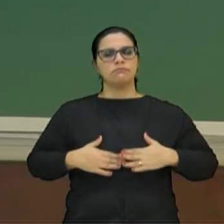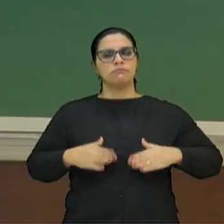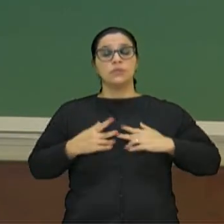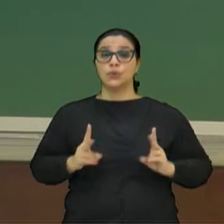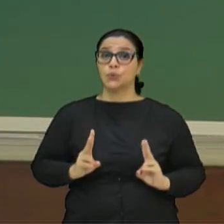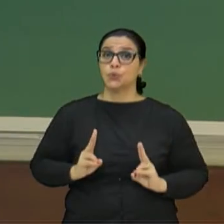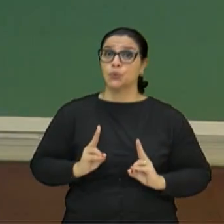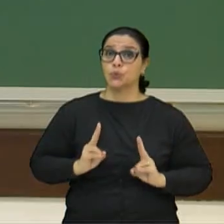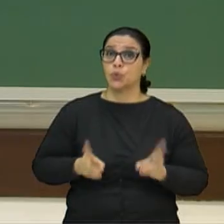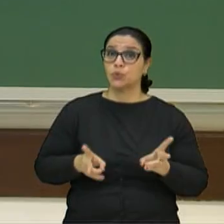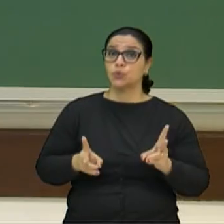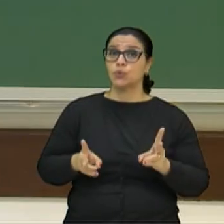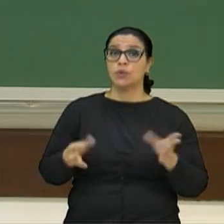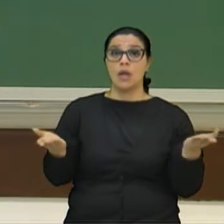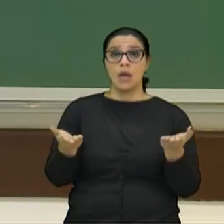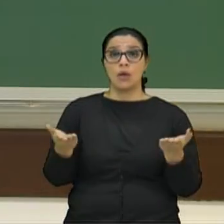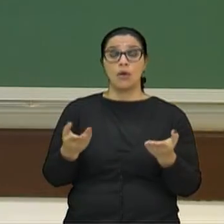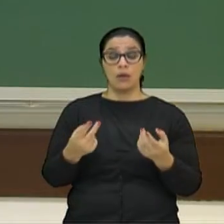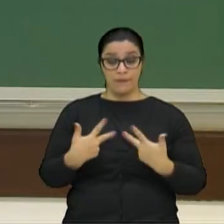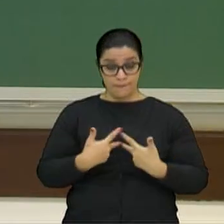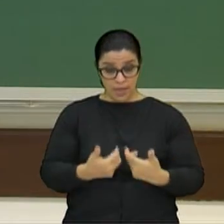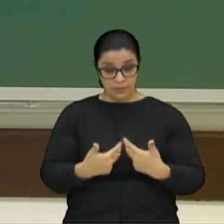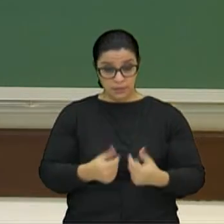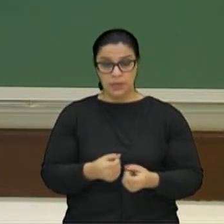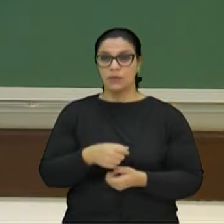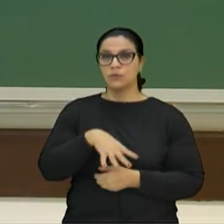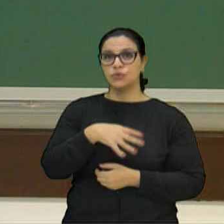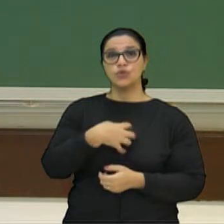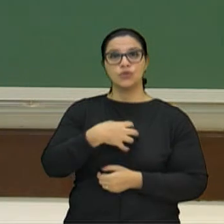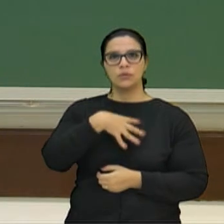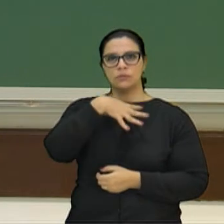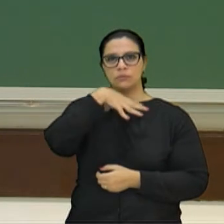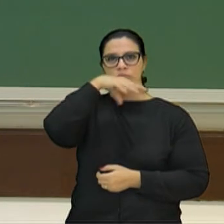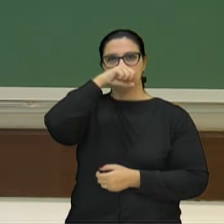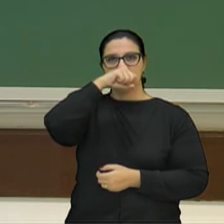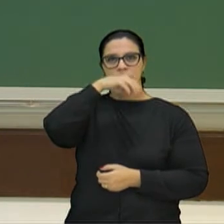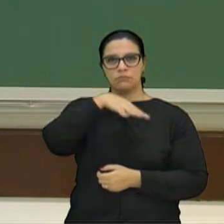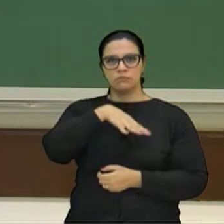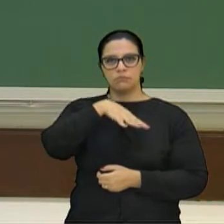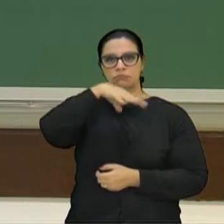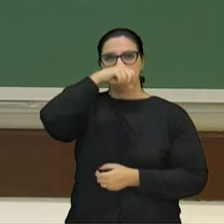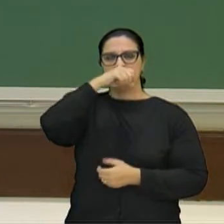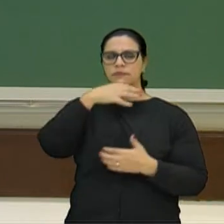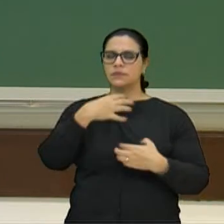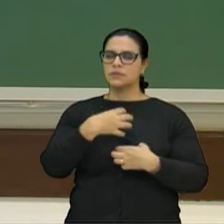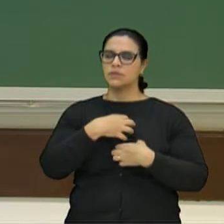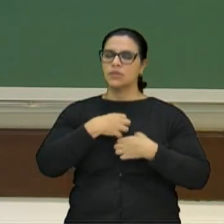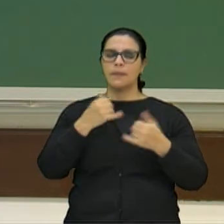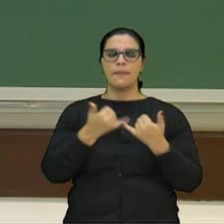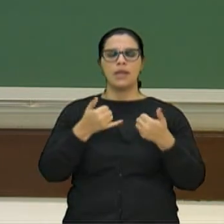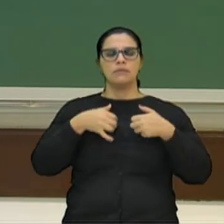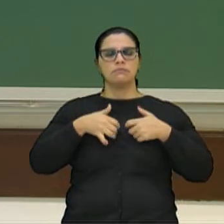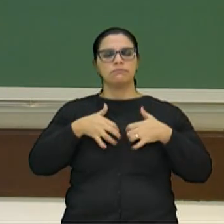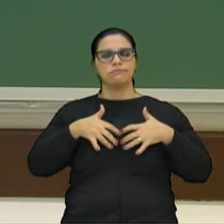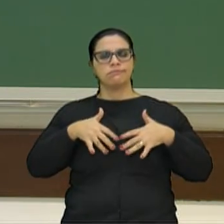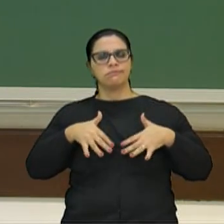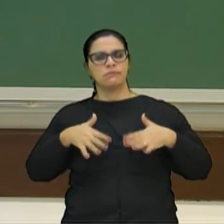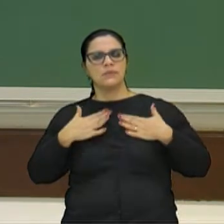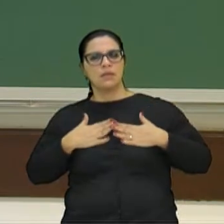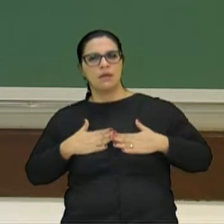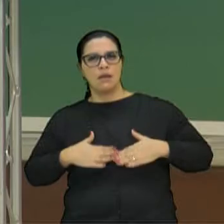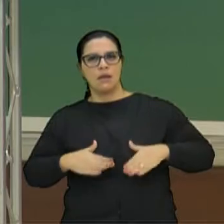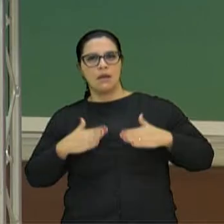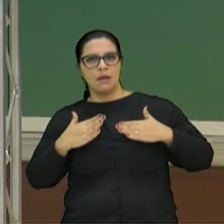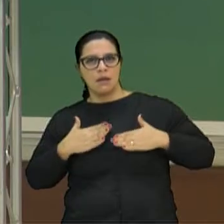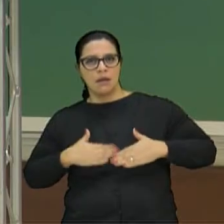continue prestando a atenção na respiração. Então, foca na respiração, sinta todo o relaxamento que a prática